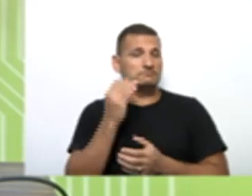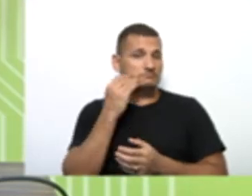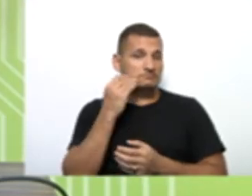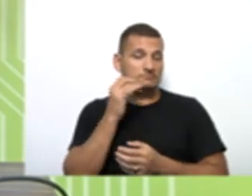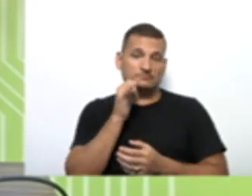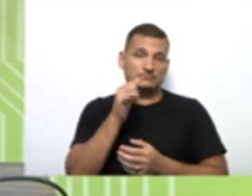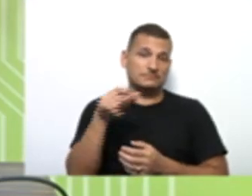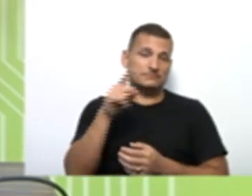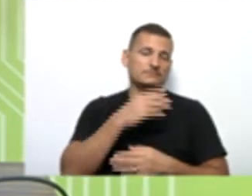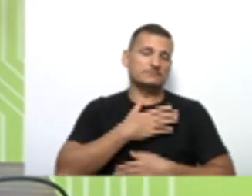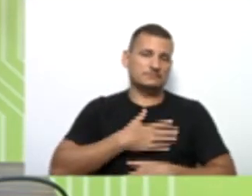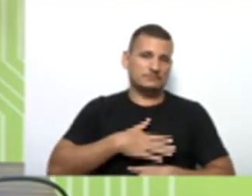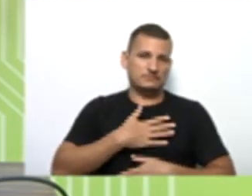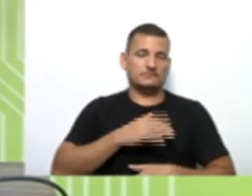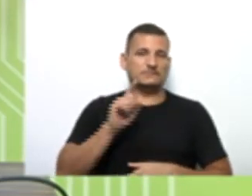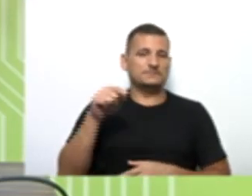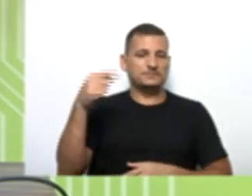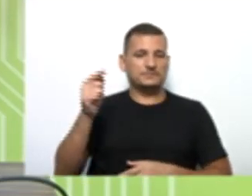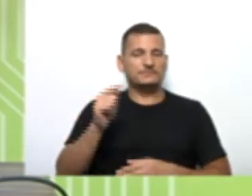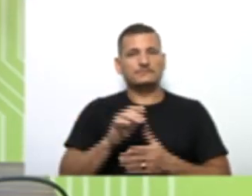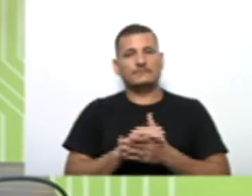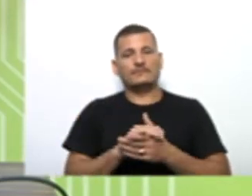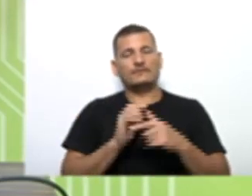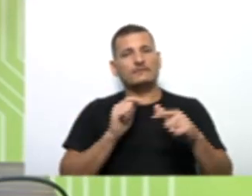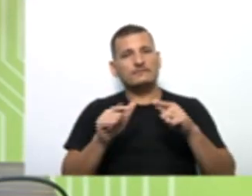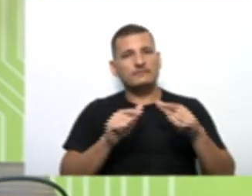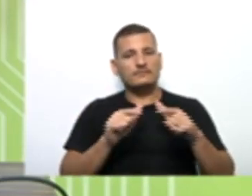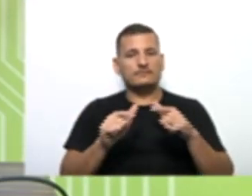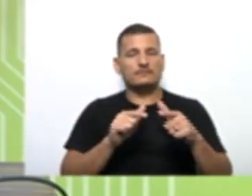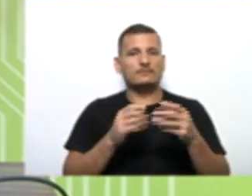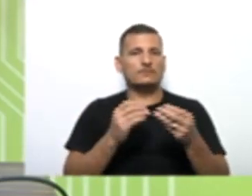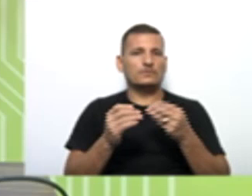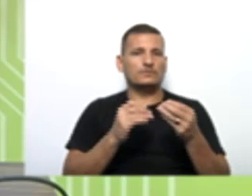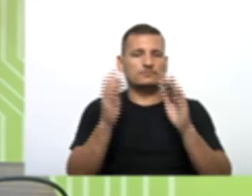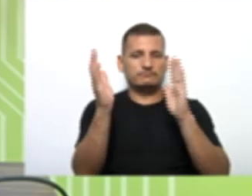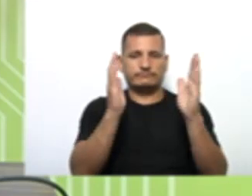tranquilo. Depois vamos trabalhar como que a gente